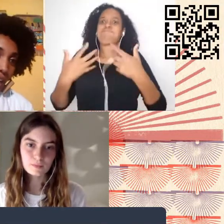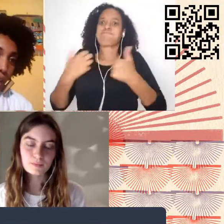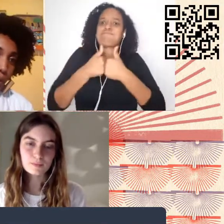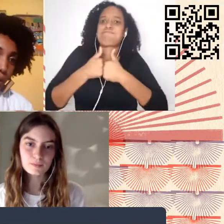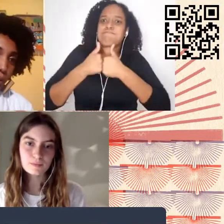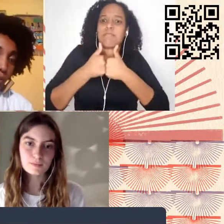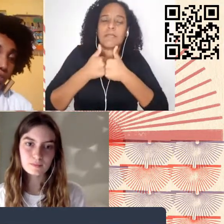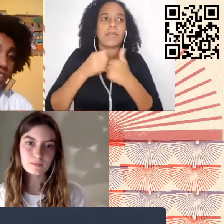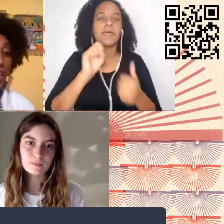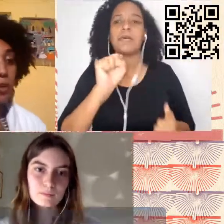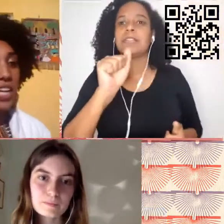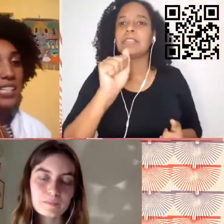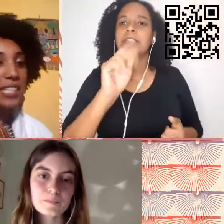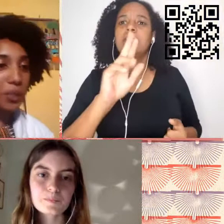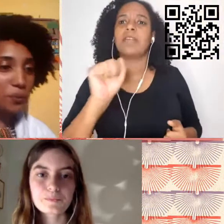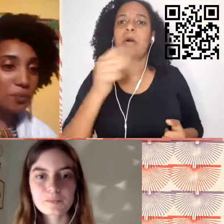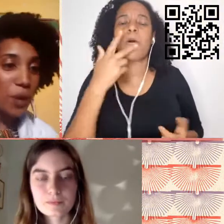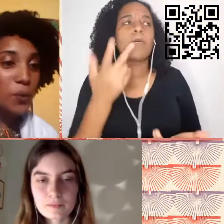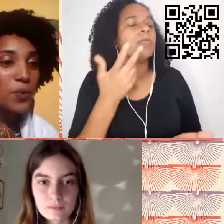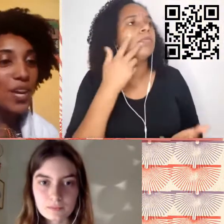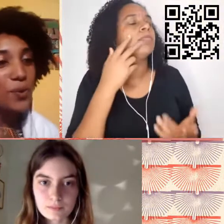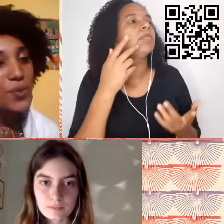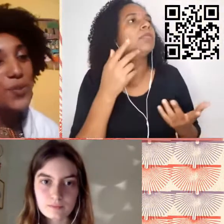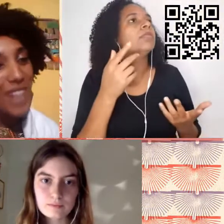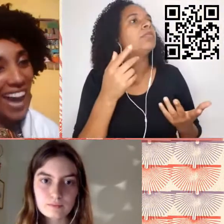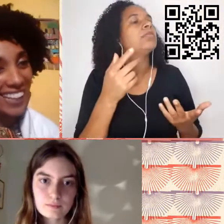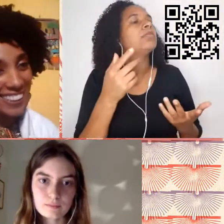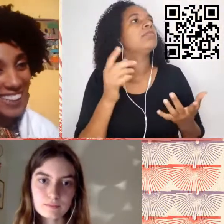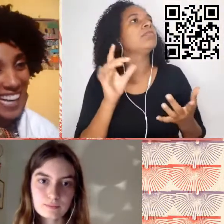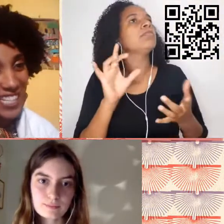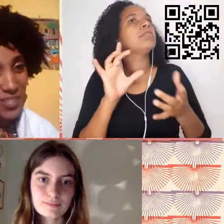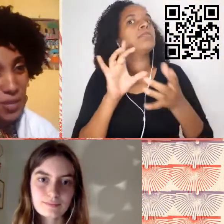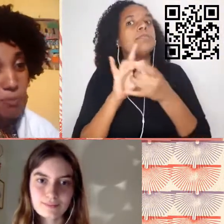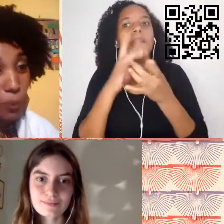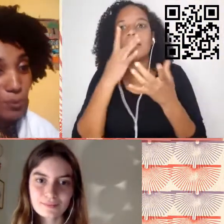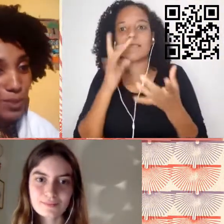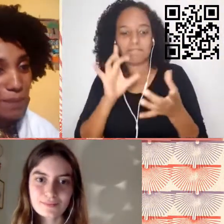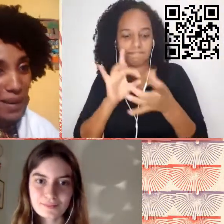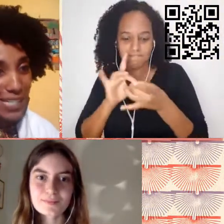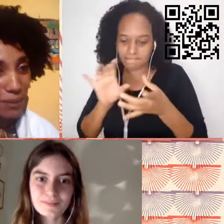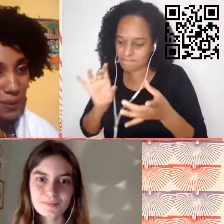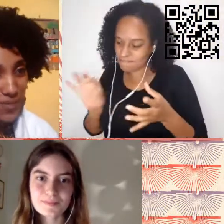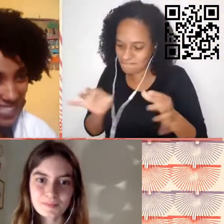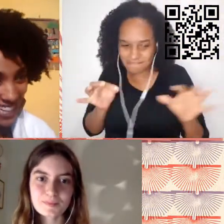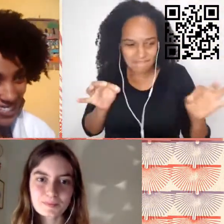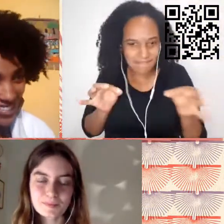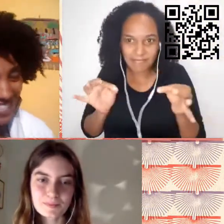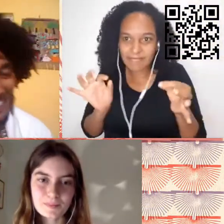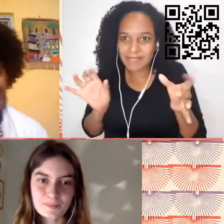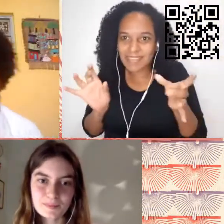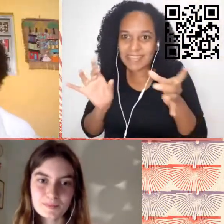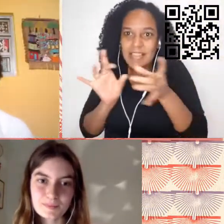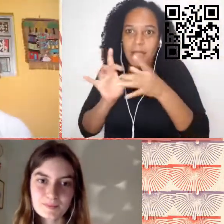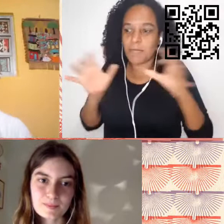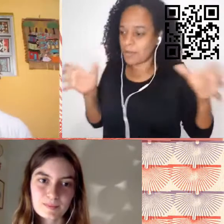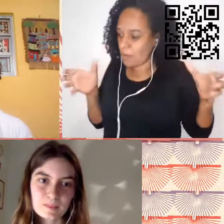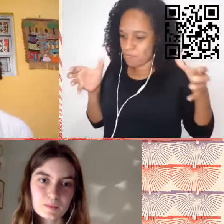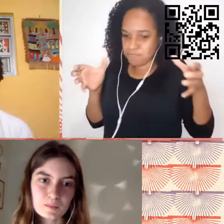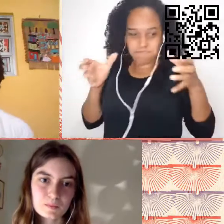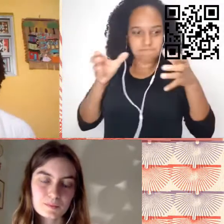sarau eu fiz a conexão, eu costurei esses dois mundos que pareciam tão distantes,